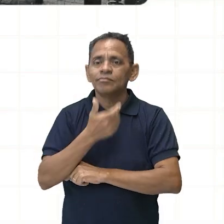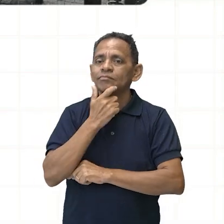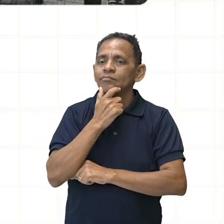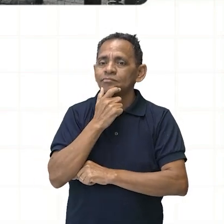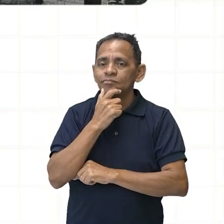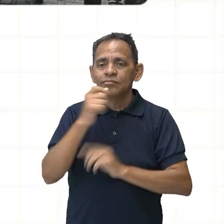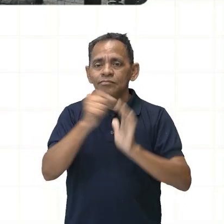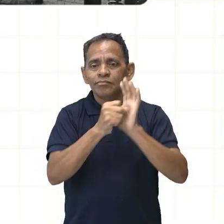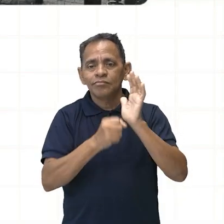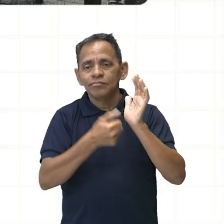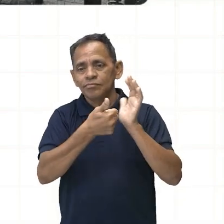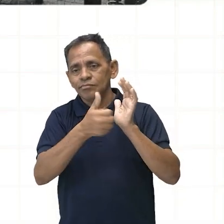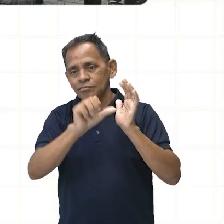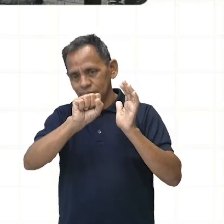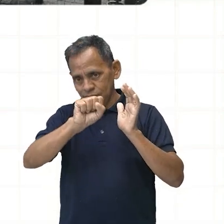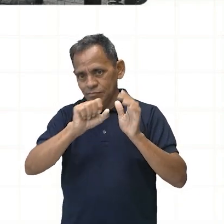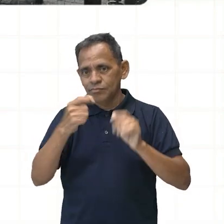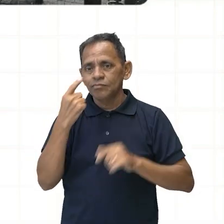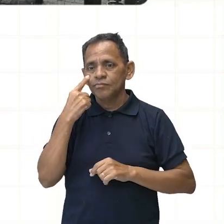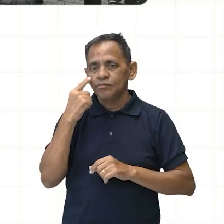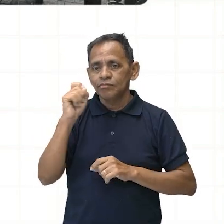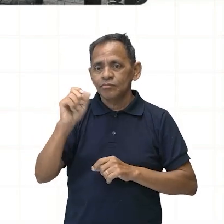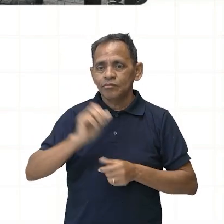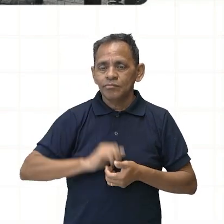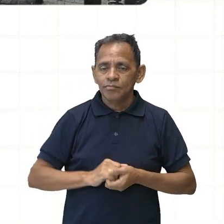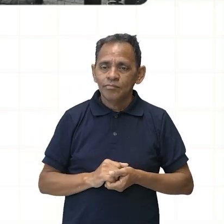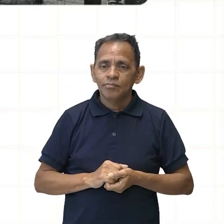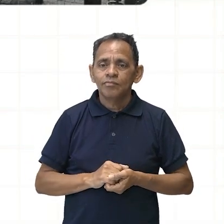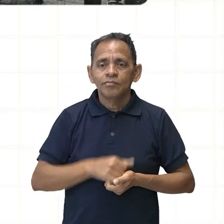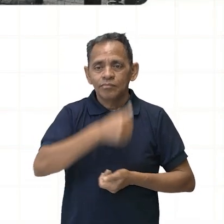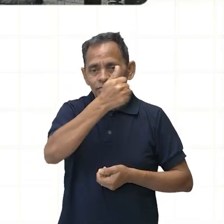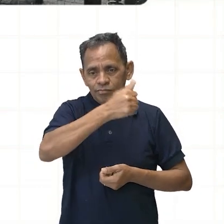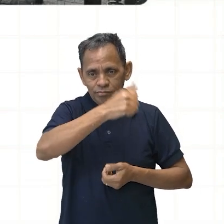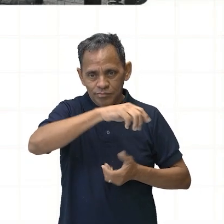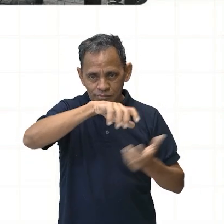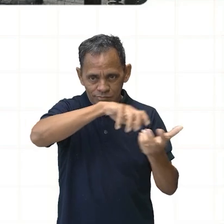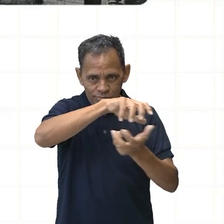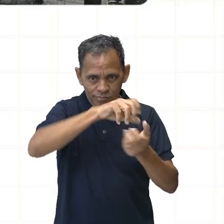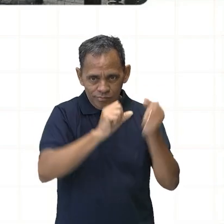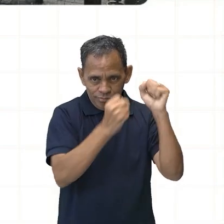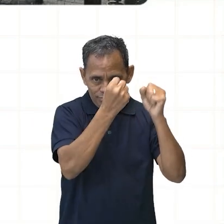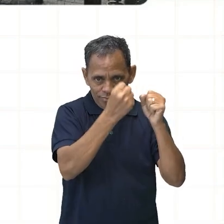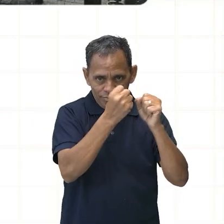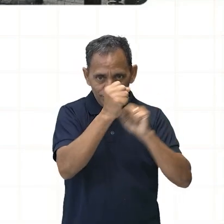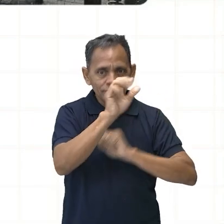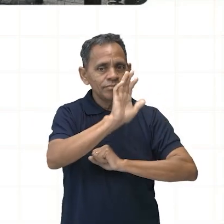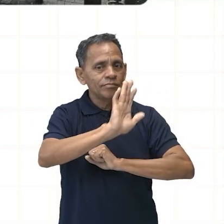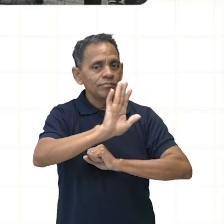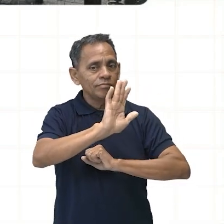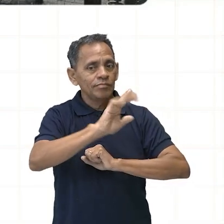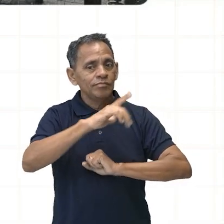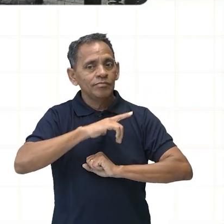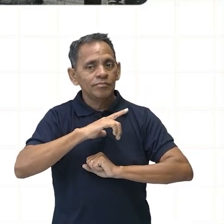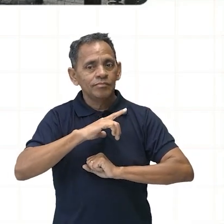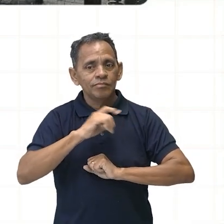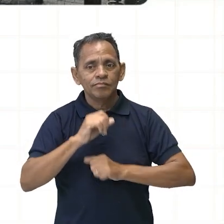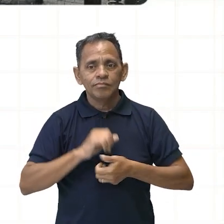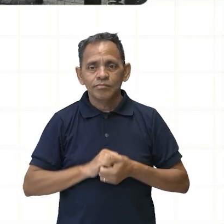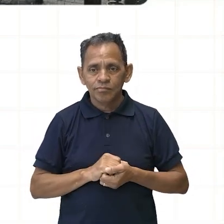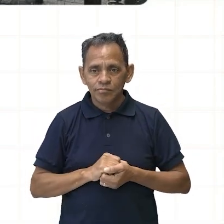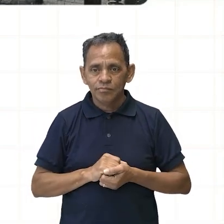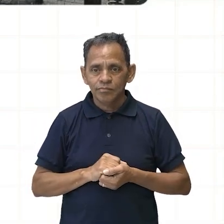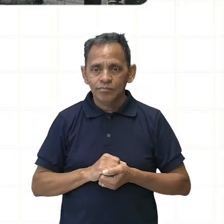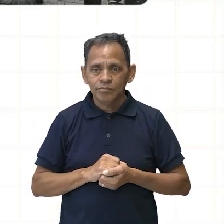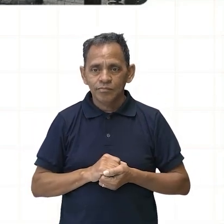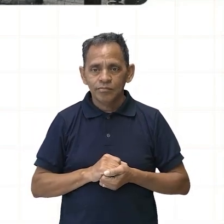XVIII, e vimos, né, que a primeira Revolução Industrial, de uma forma geral, ela fez com que nós tivéssemos